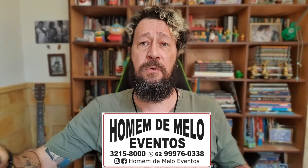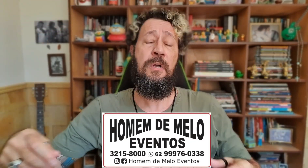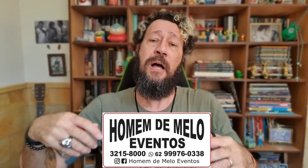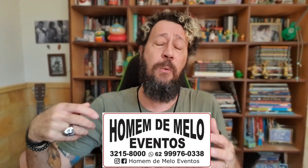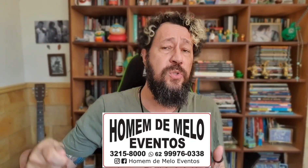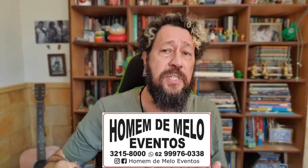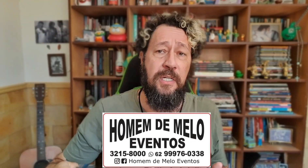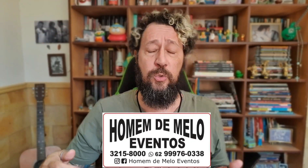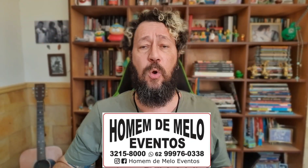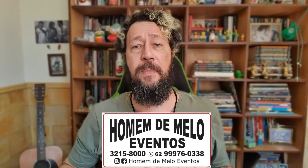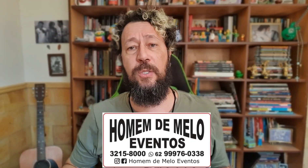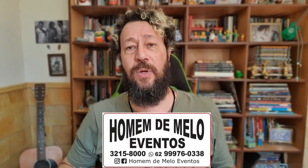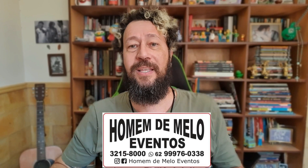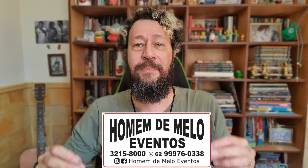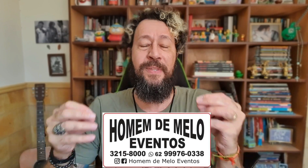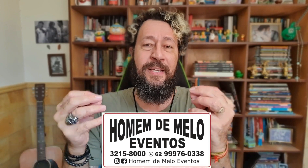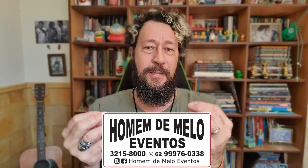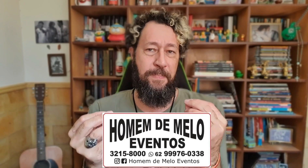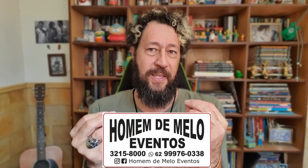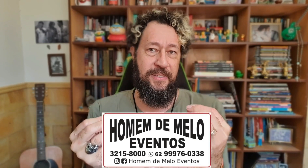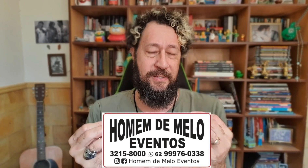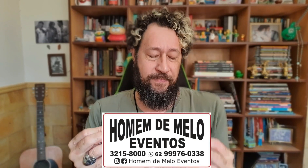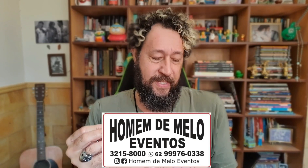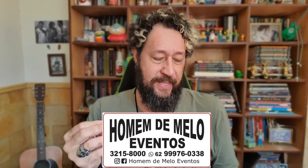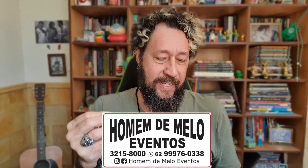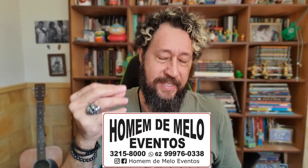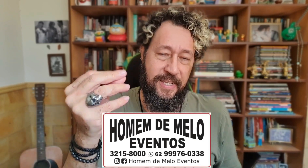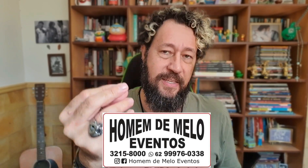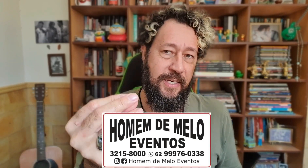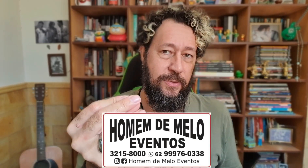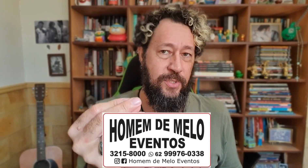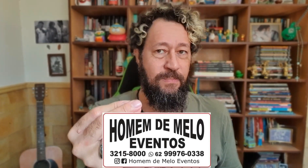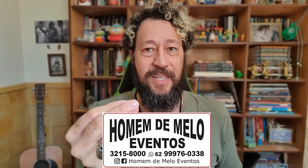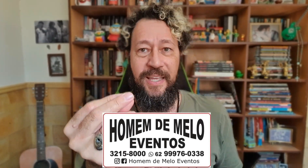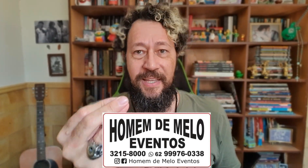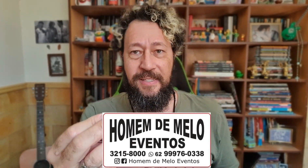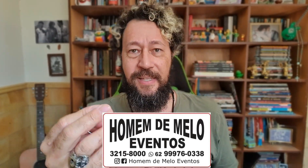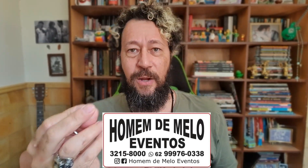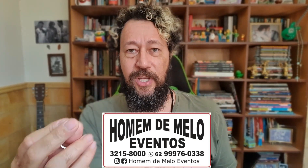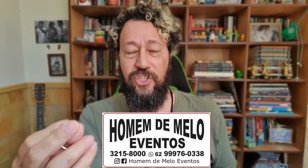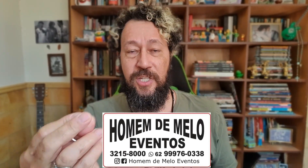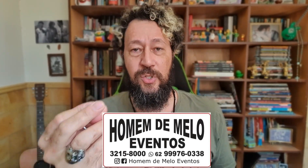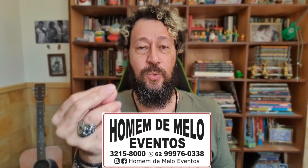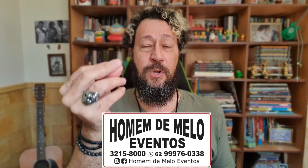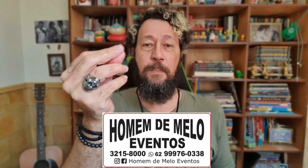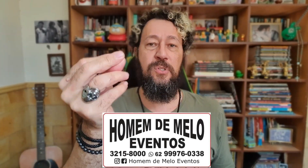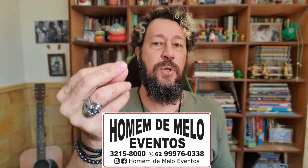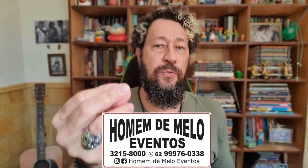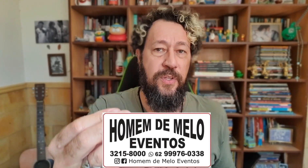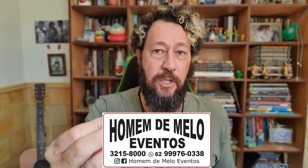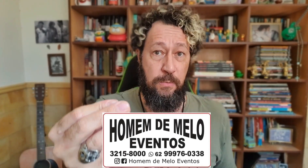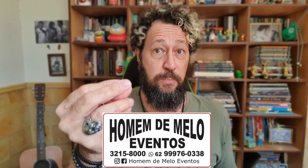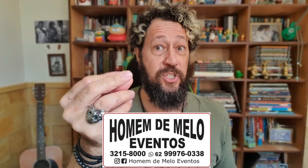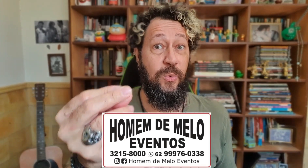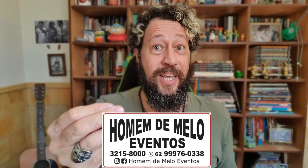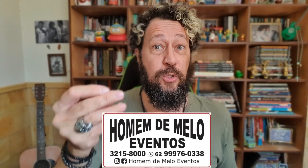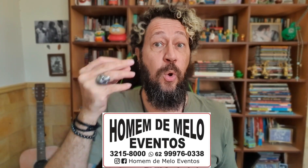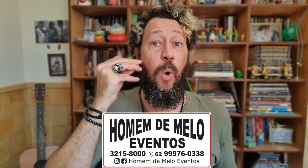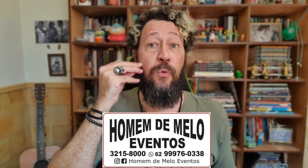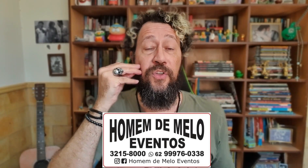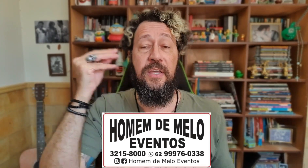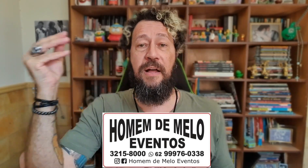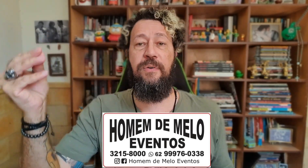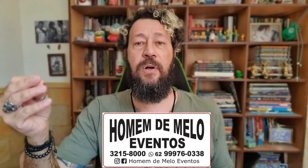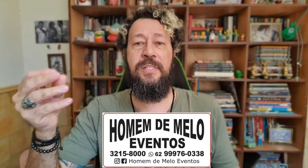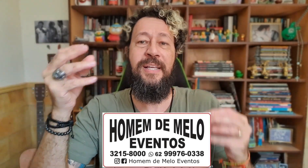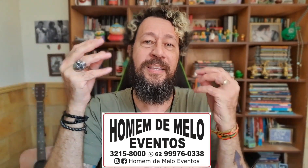avô seu almoçando comendo ali e pense daqui 100 anos esse será o registro para o seu filho para o seu neto